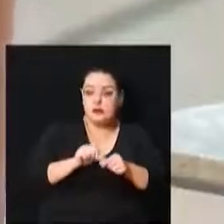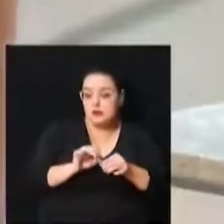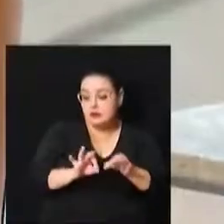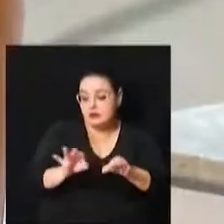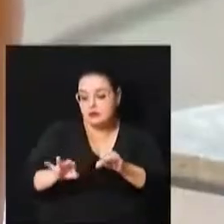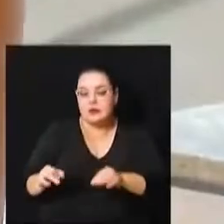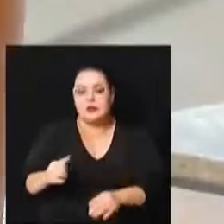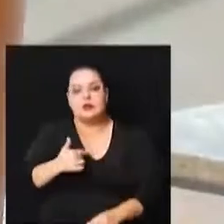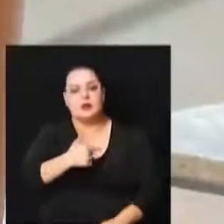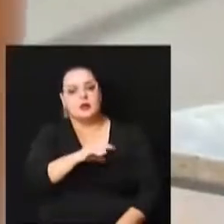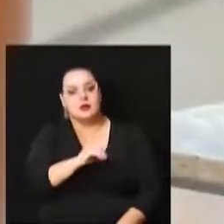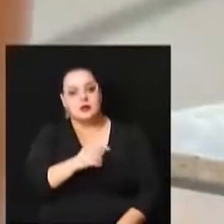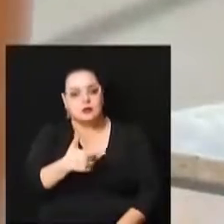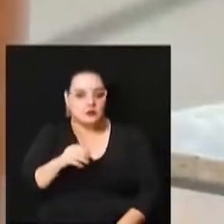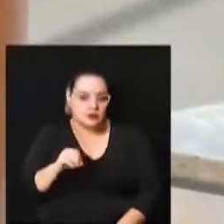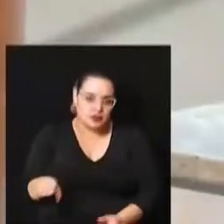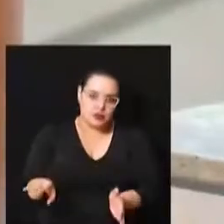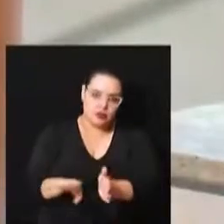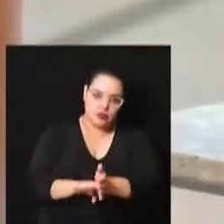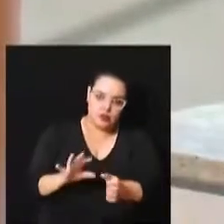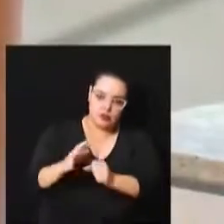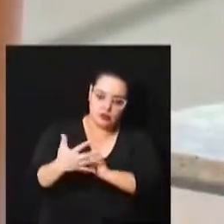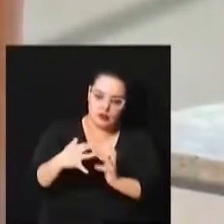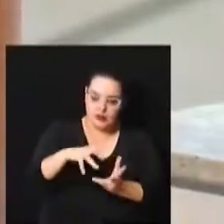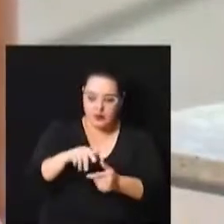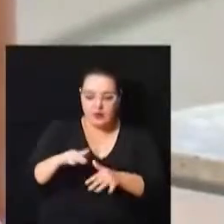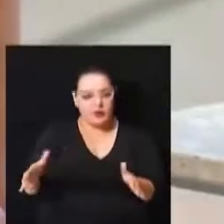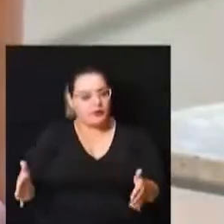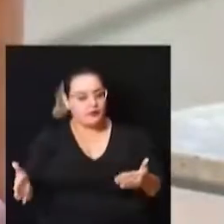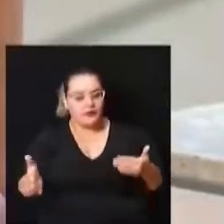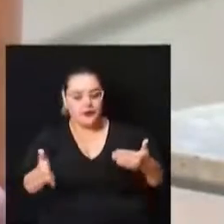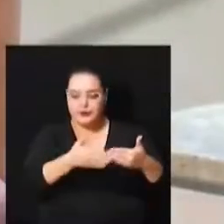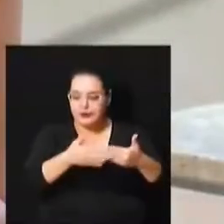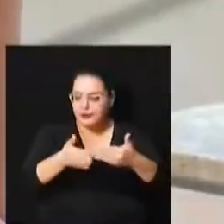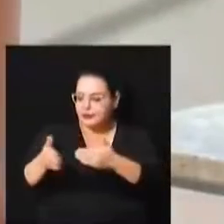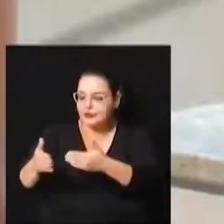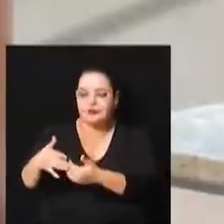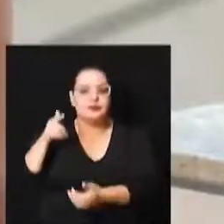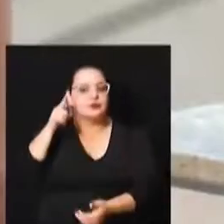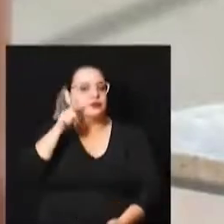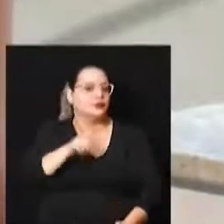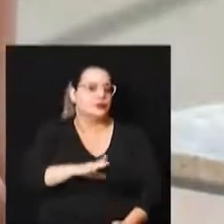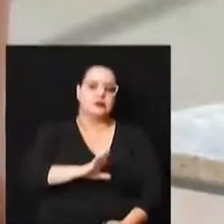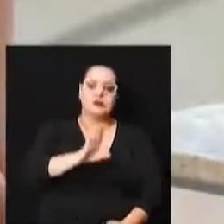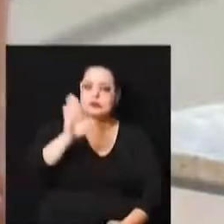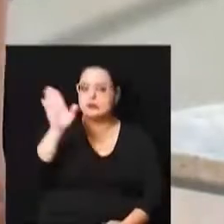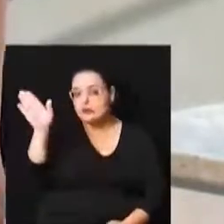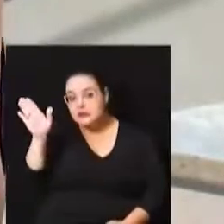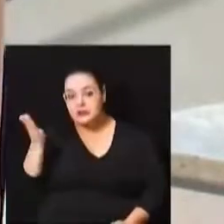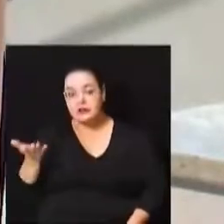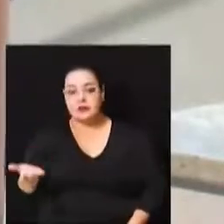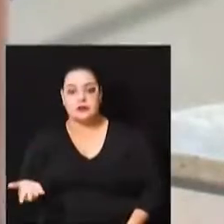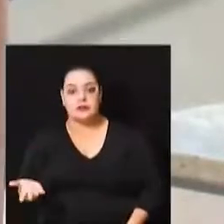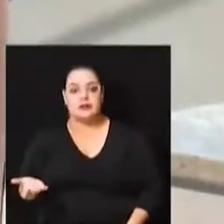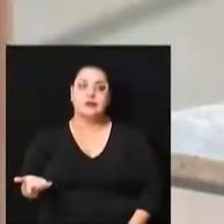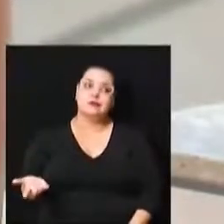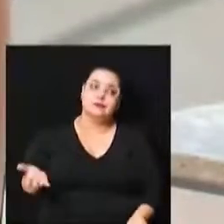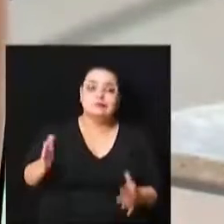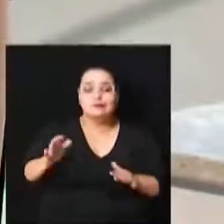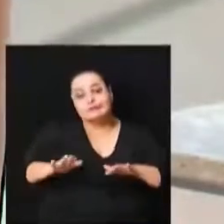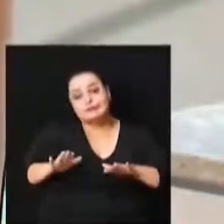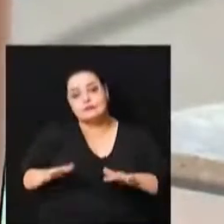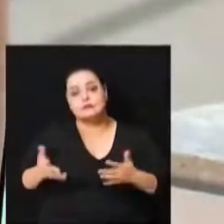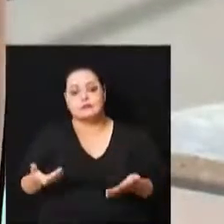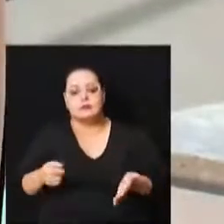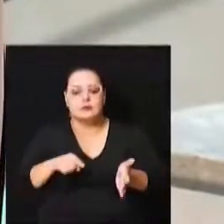planos para isso, em 2020 veio a pandemia. E aí fechou as fronteiras, a gente não conseguia ir, e aí deu uma esfriada.